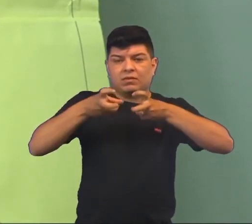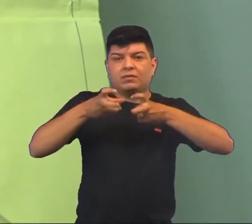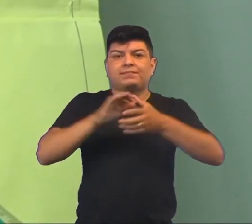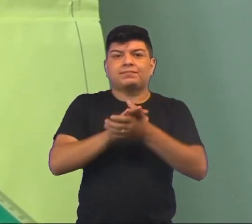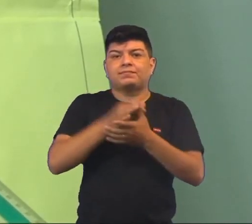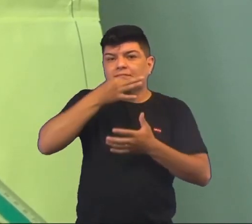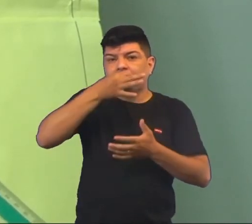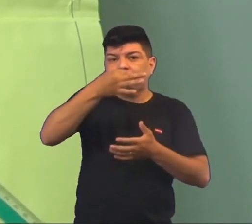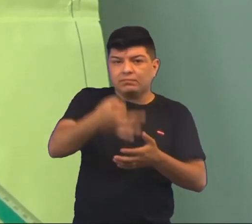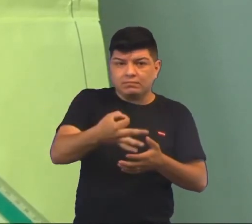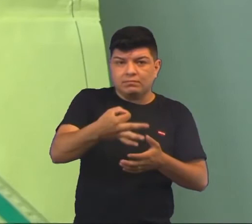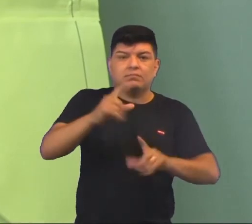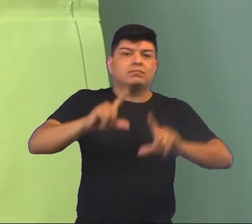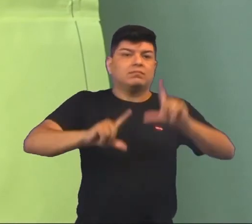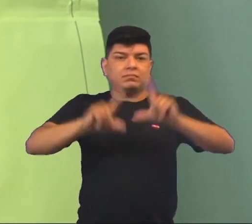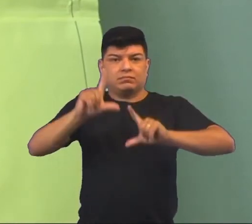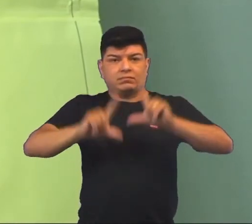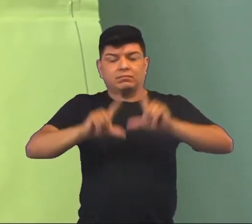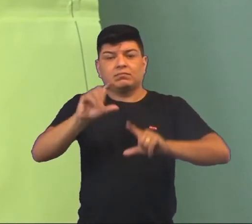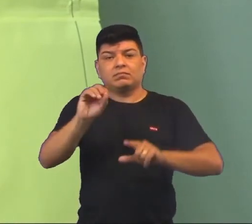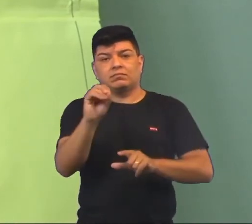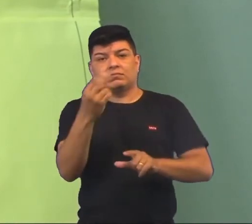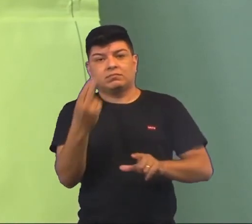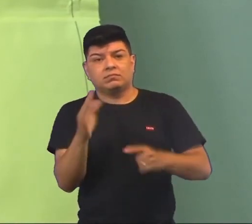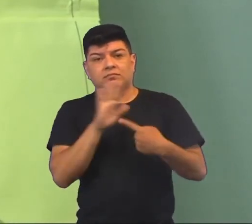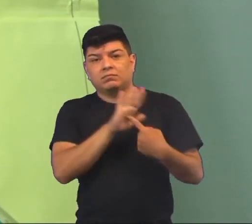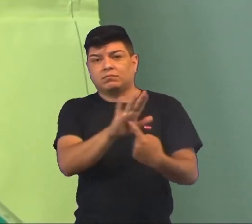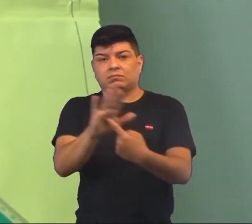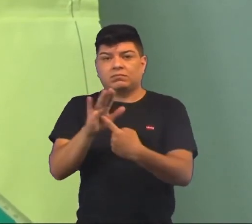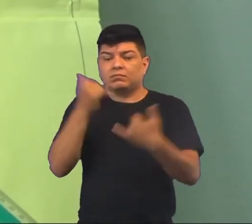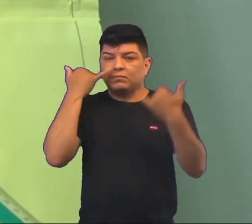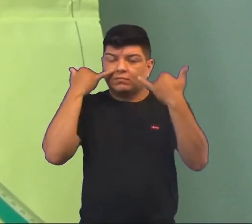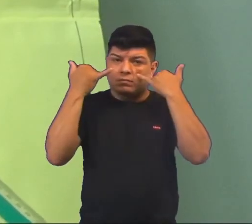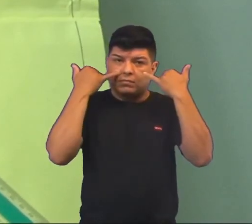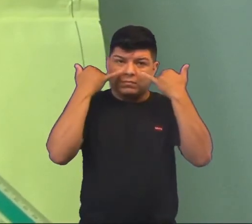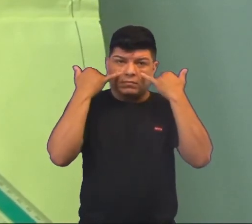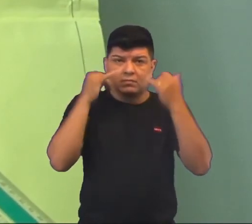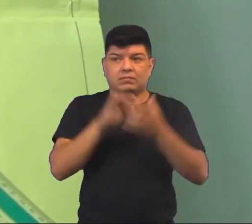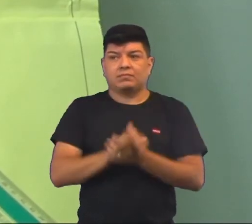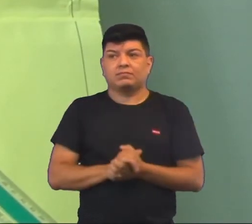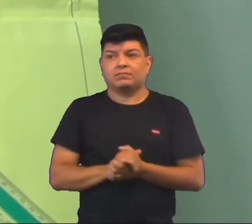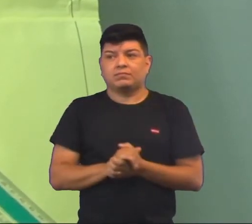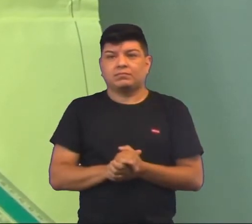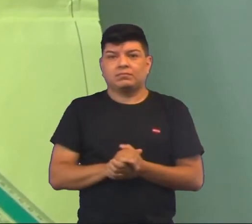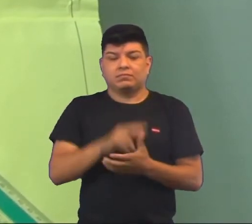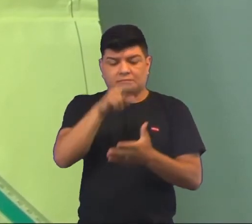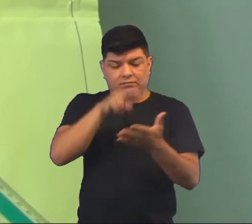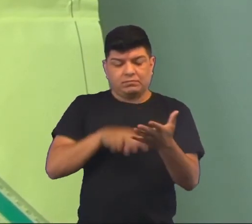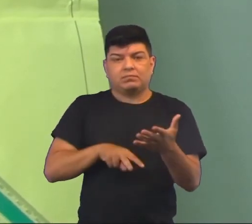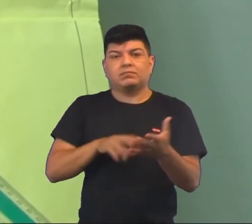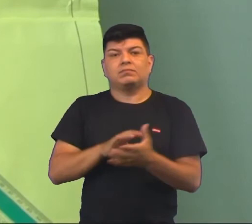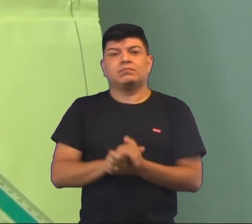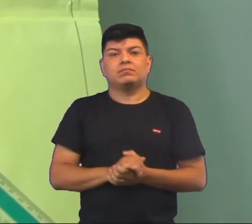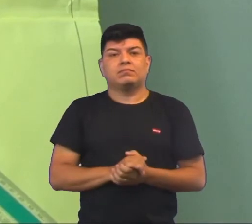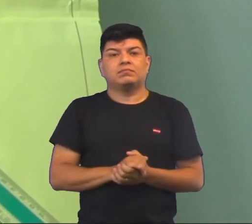a opinião da emissora ou apresentar uma informação para o leitor.